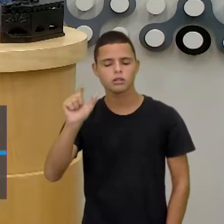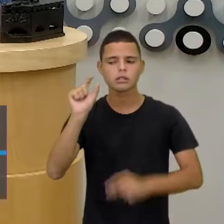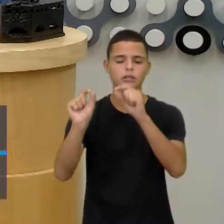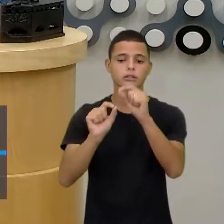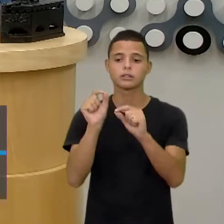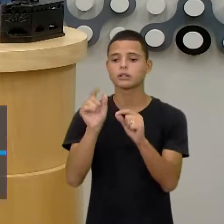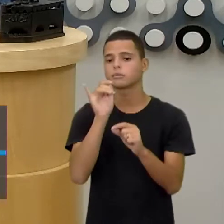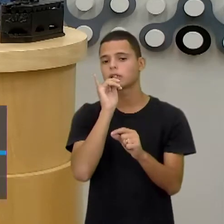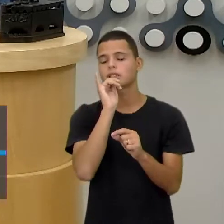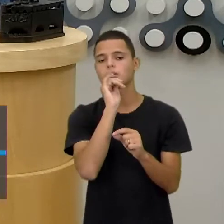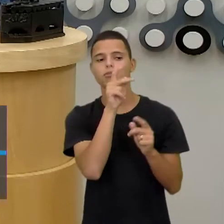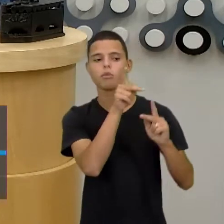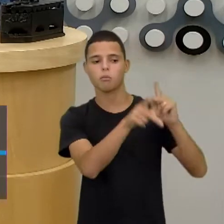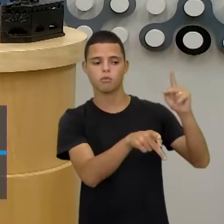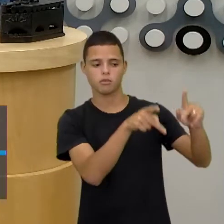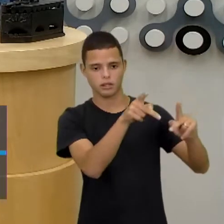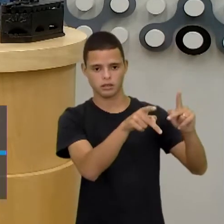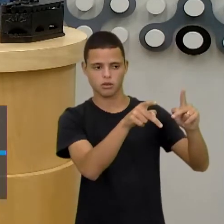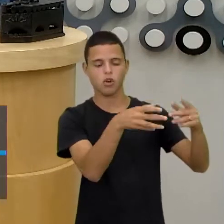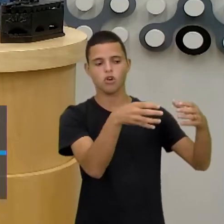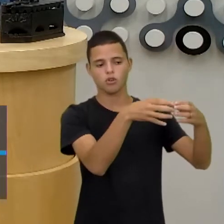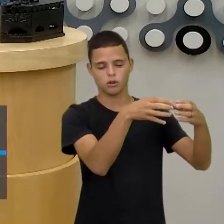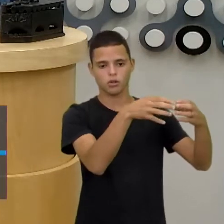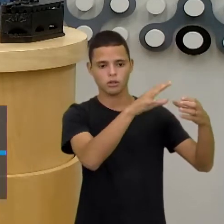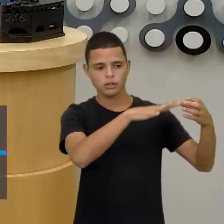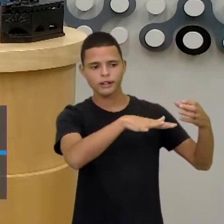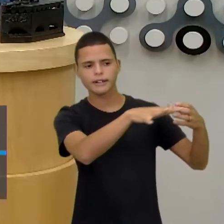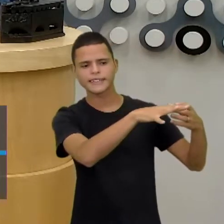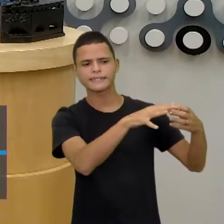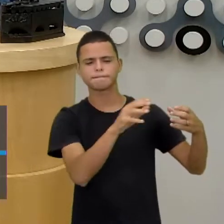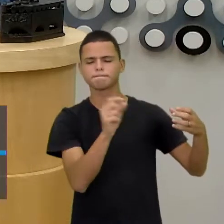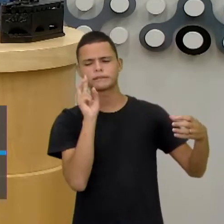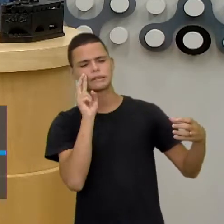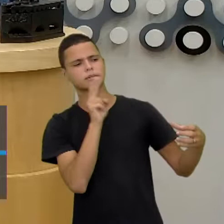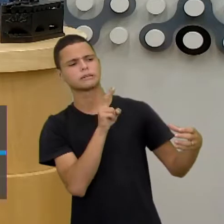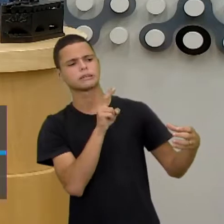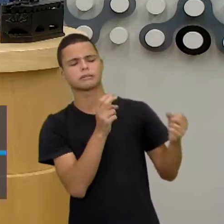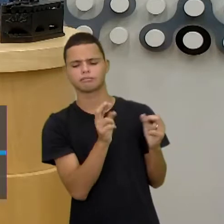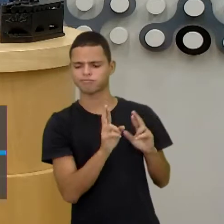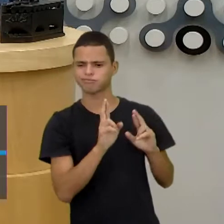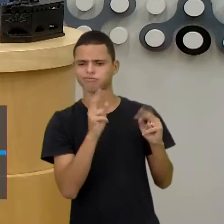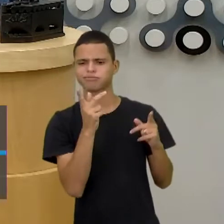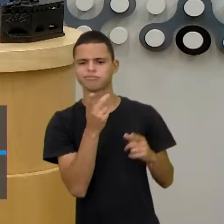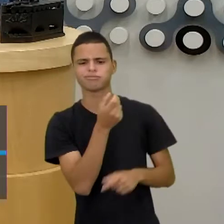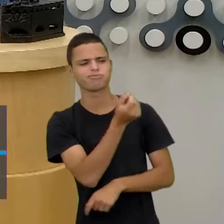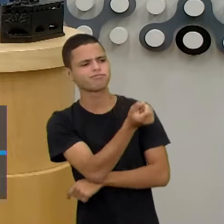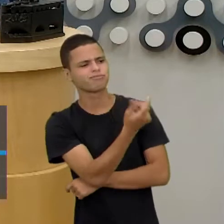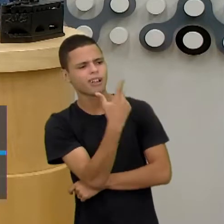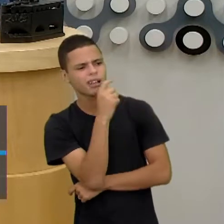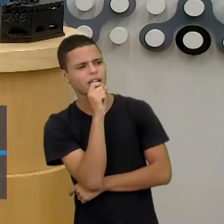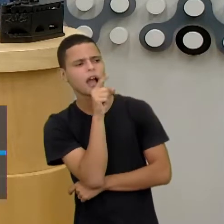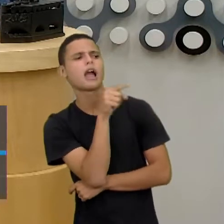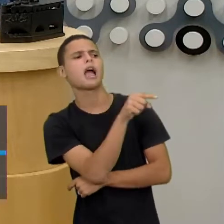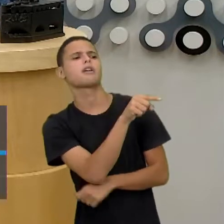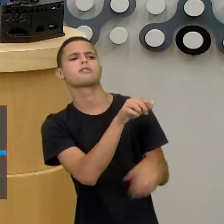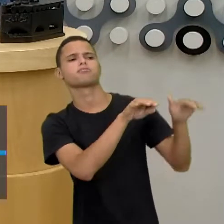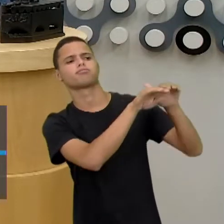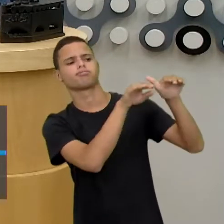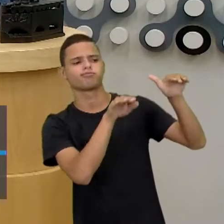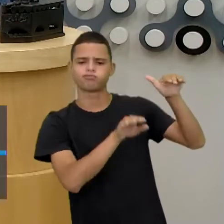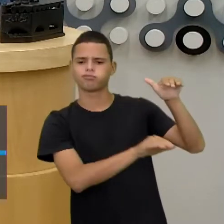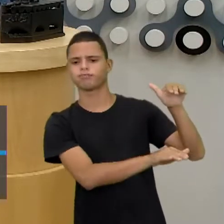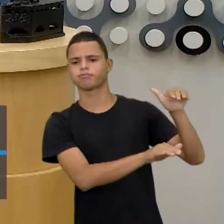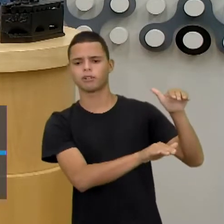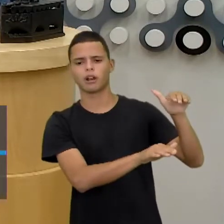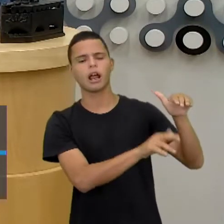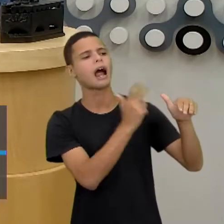uma civilização, uma sociedade, um grupo que é diferente do meu. Então eu já olho assim, imaginando que aquele grupo é inferior. Sim. Então a língua deles